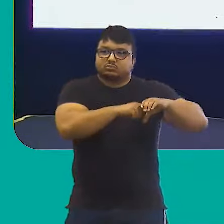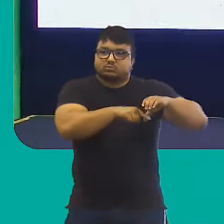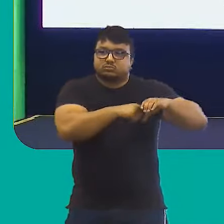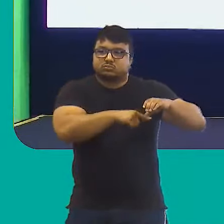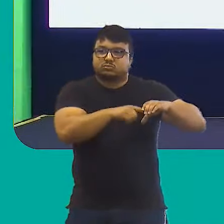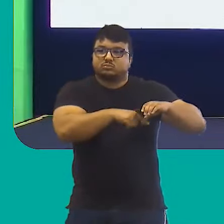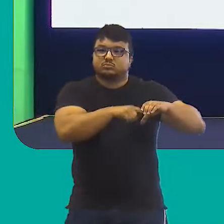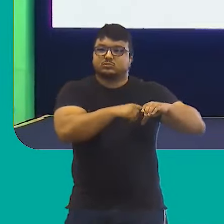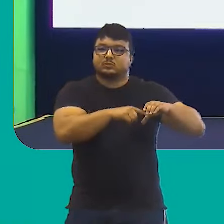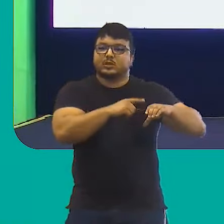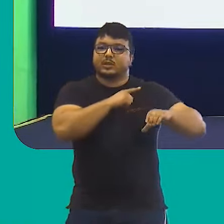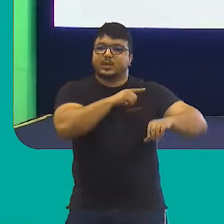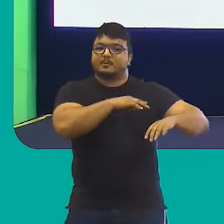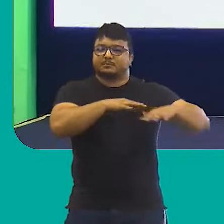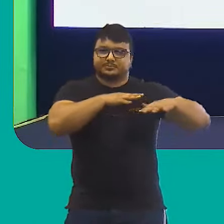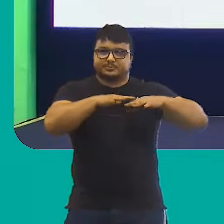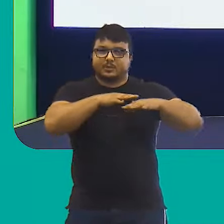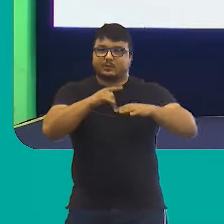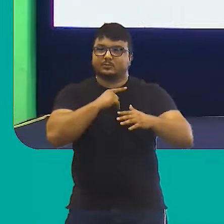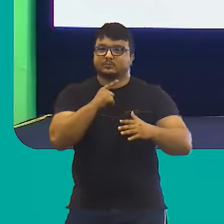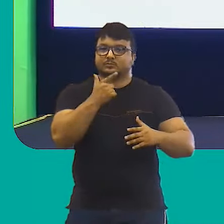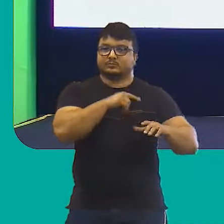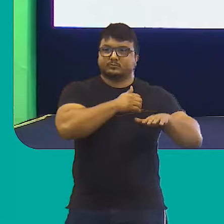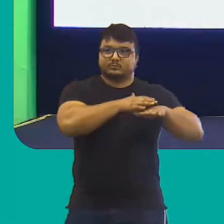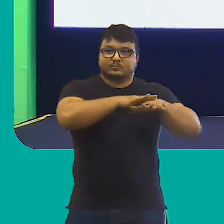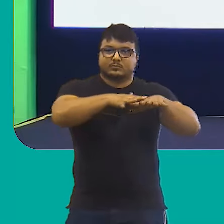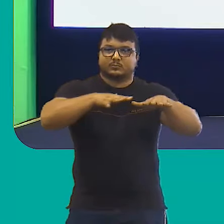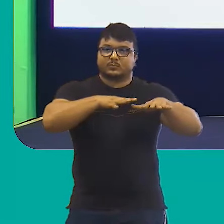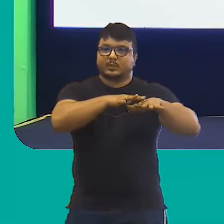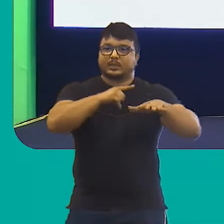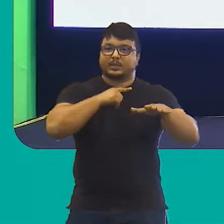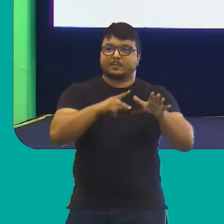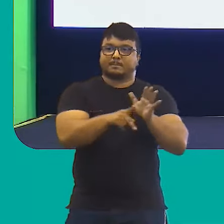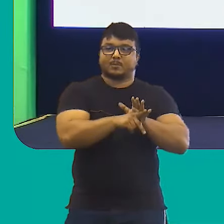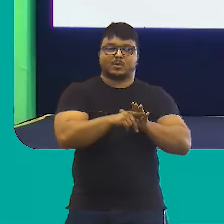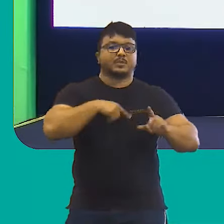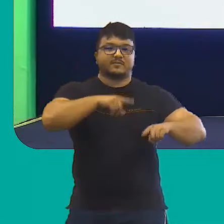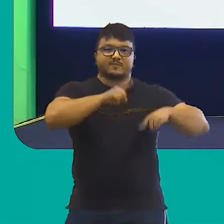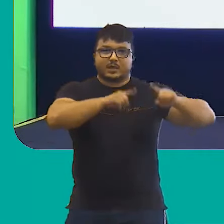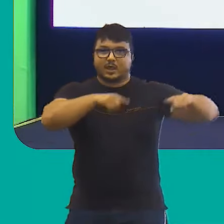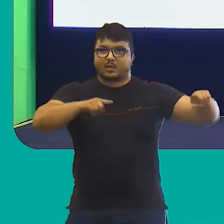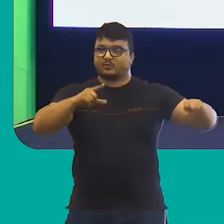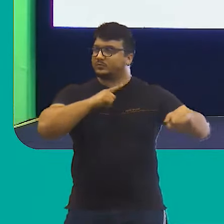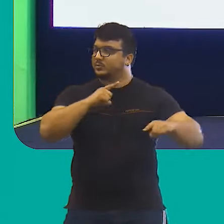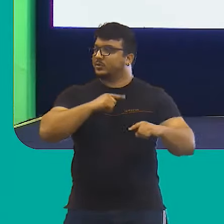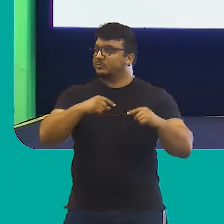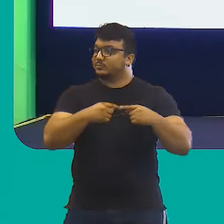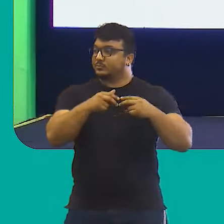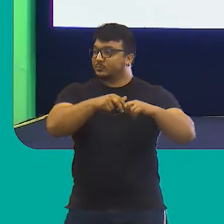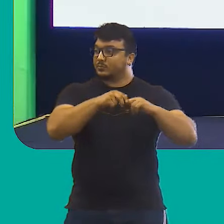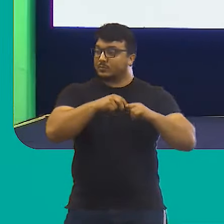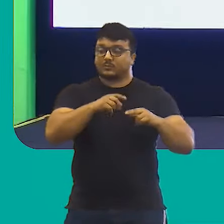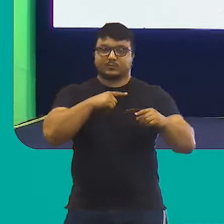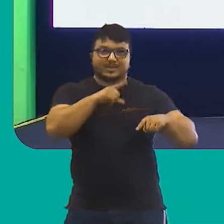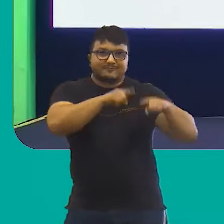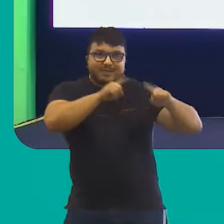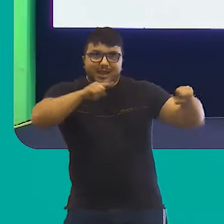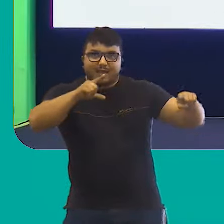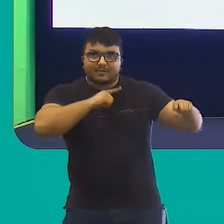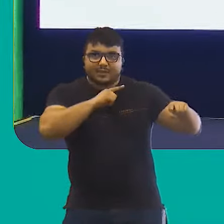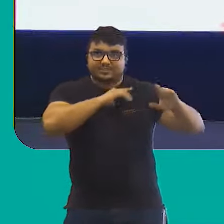ímã, eu crio um campo magnético variável. E quando se tem um campo